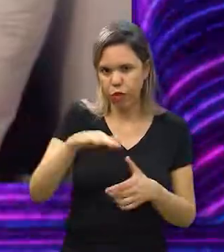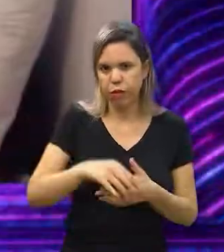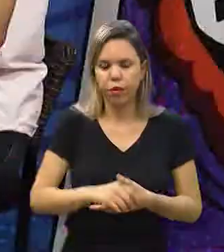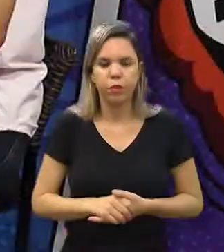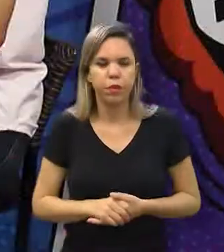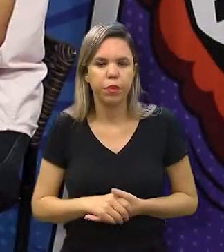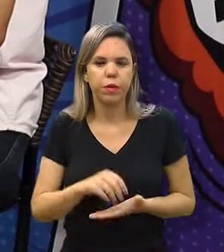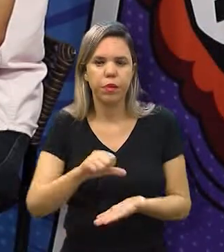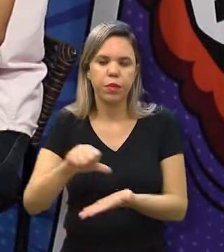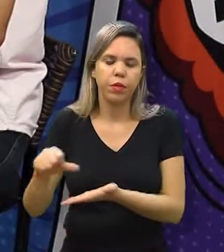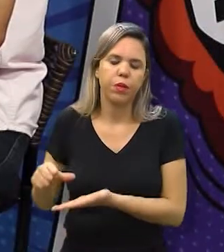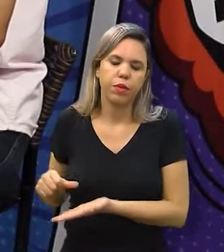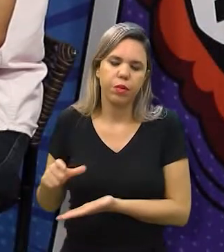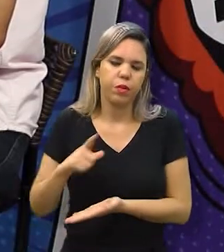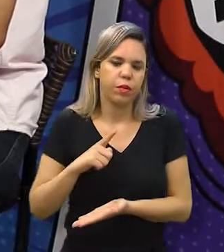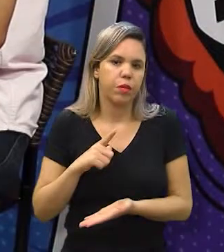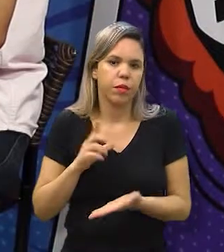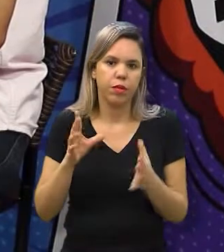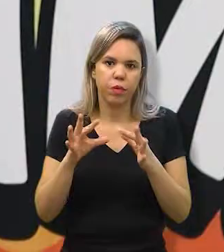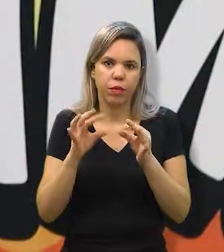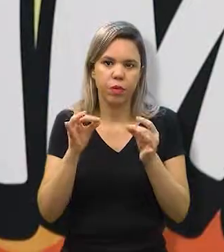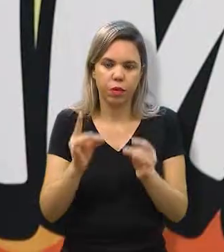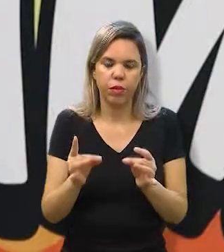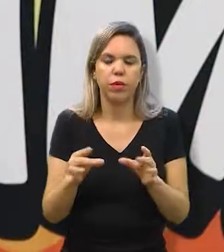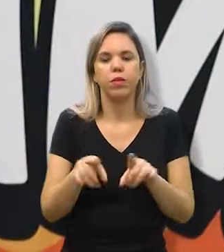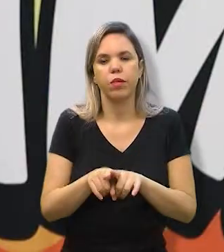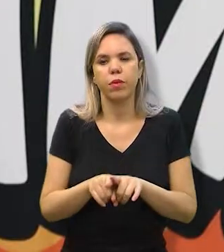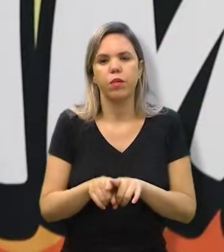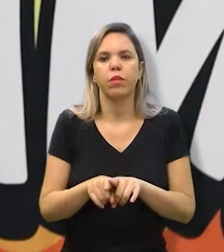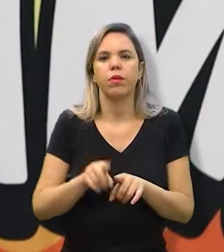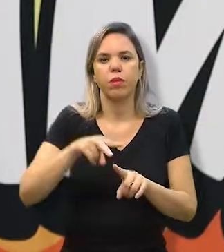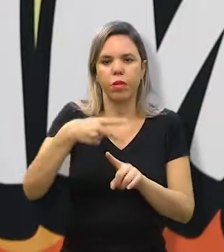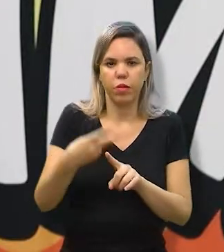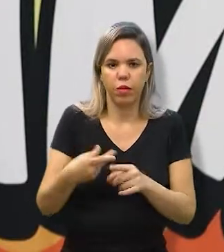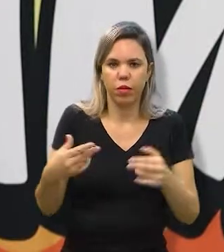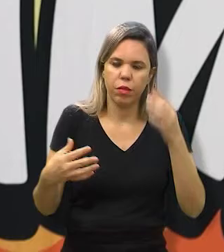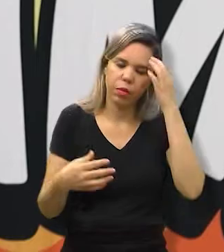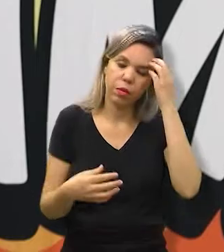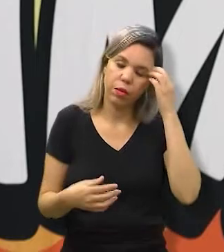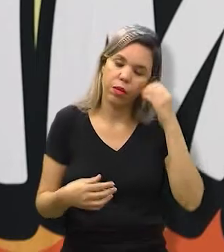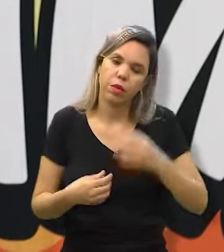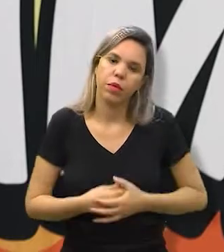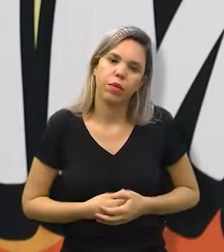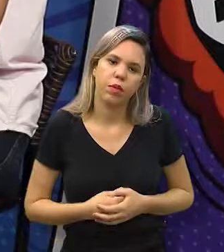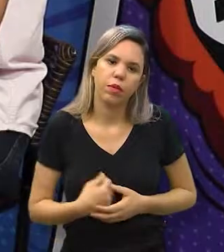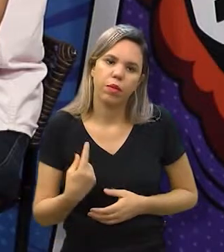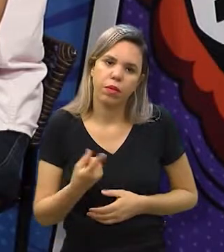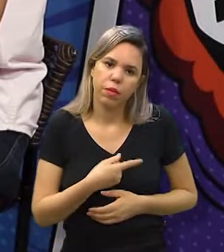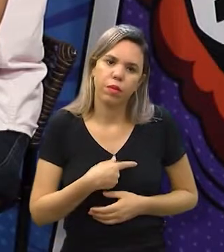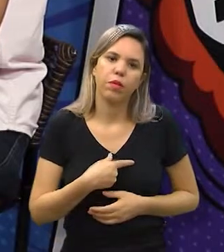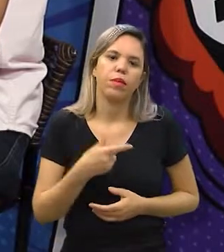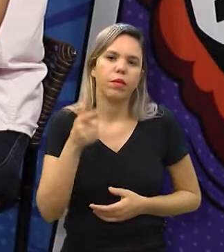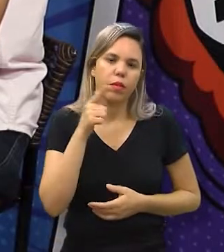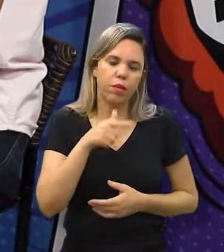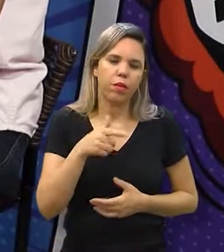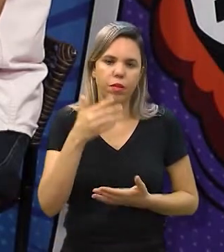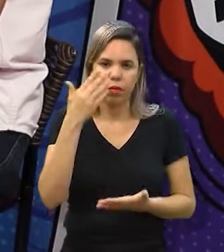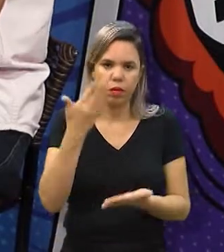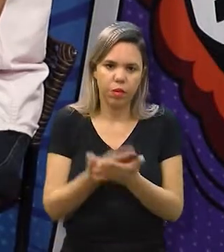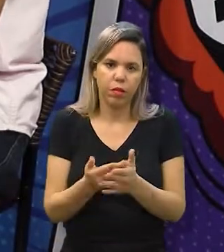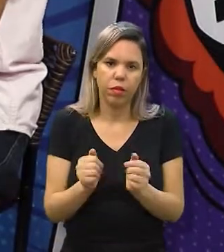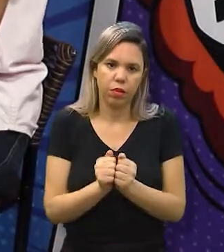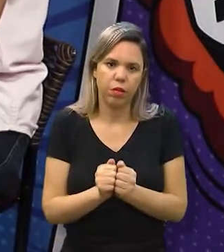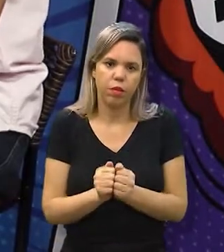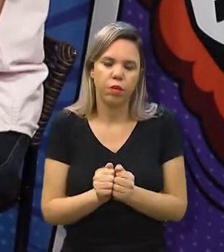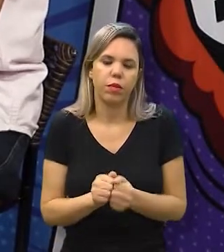para outra, de um lugar para outro, você plixa. Então, eu plixo, tu plixa, ele plixa. Nós plixamos e vamos